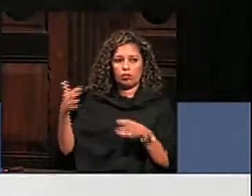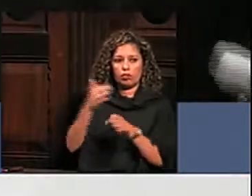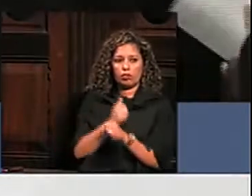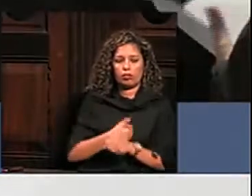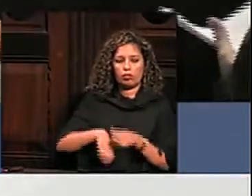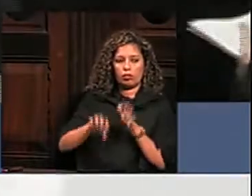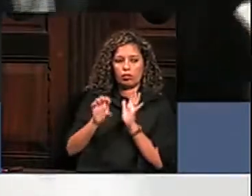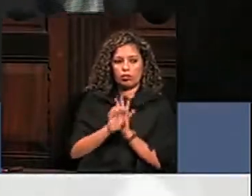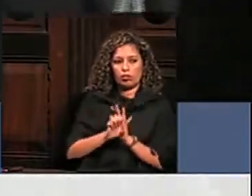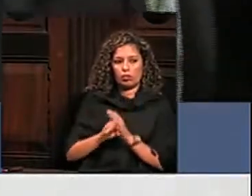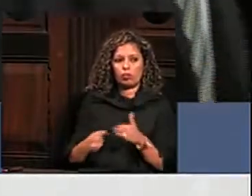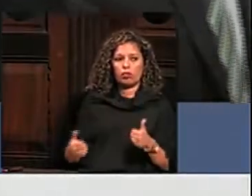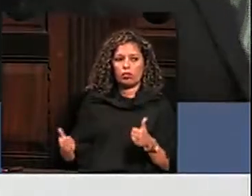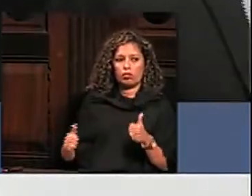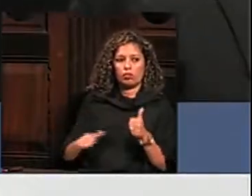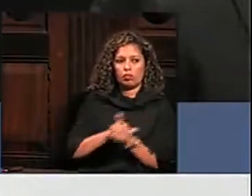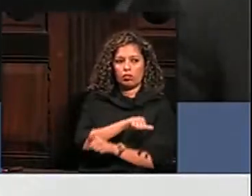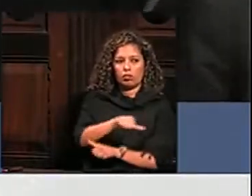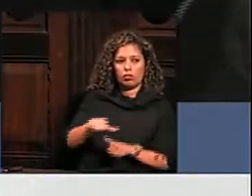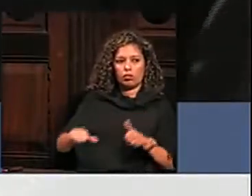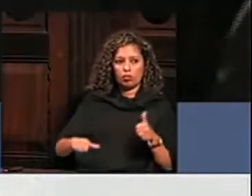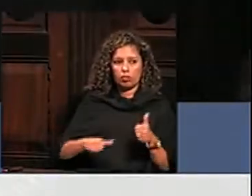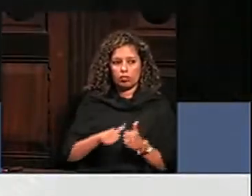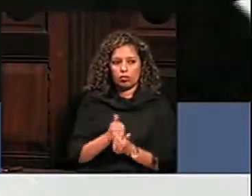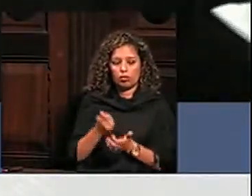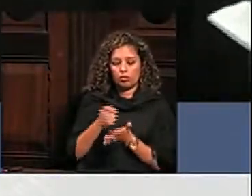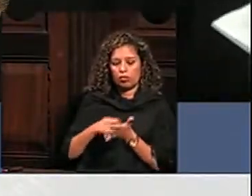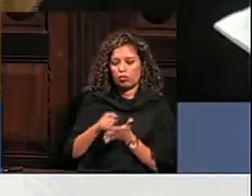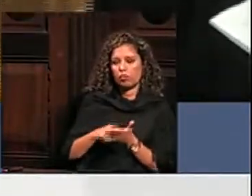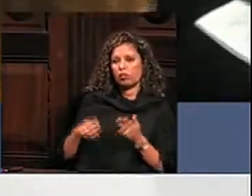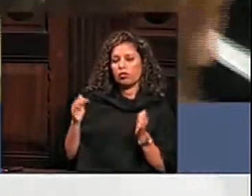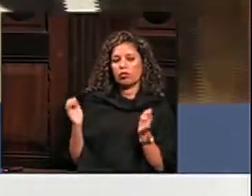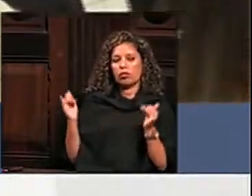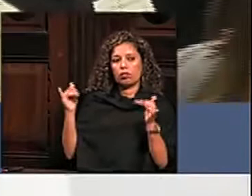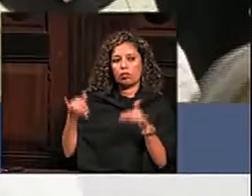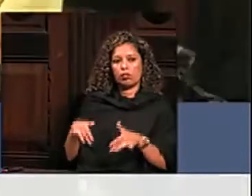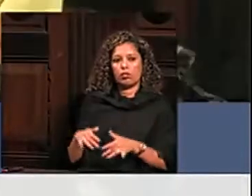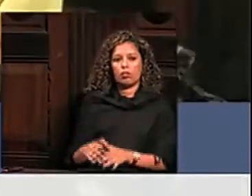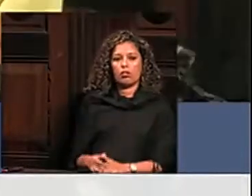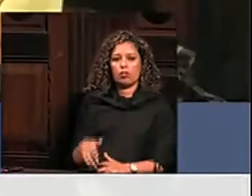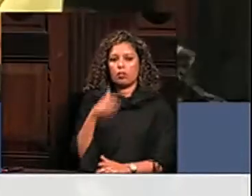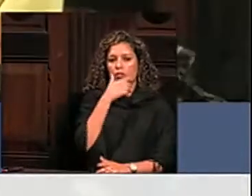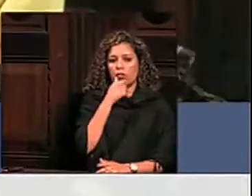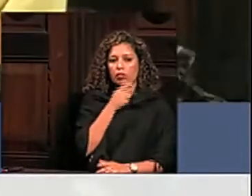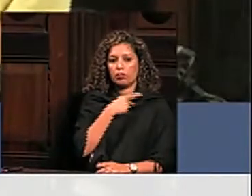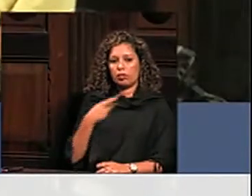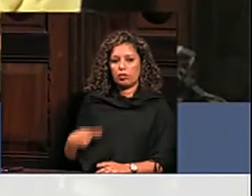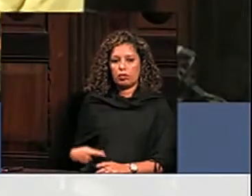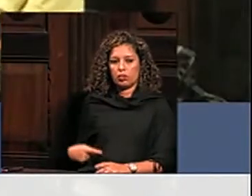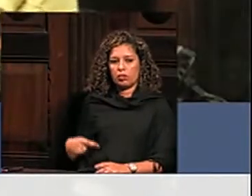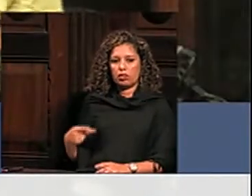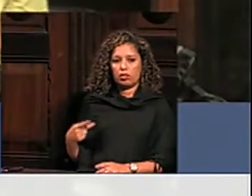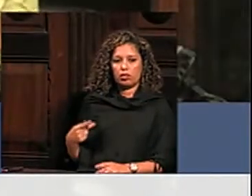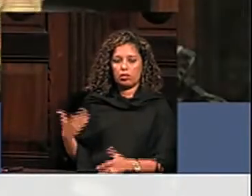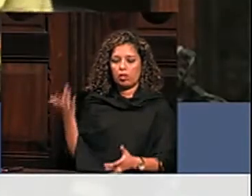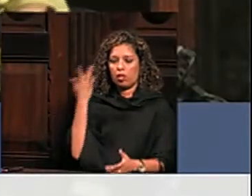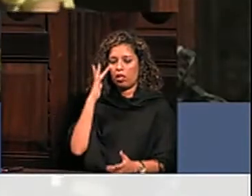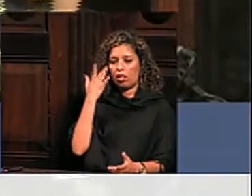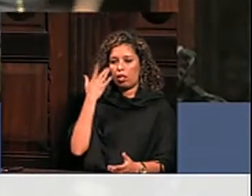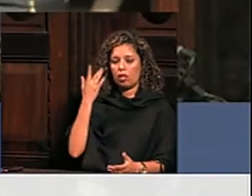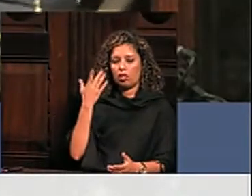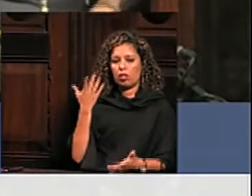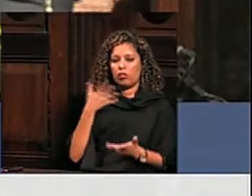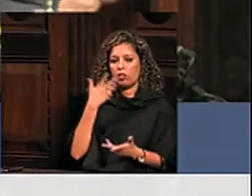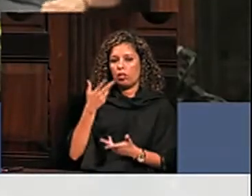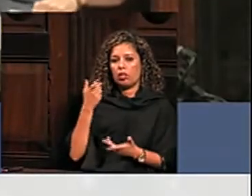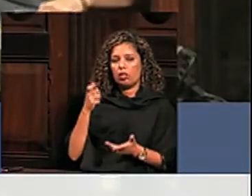concluindo por substitutivo e pedindo forma final de redação, senhor presidente. Senhor presidente, abro a divergência.